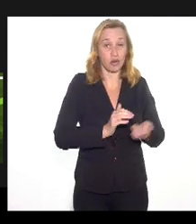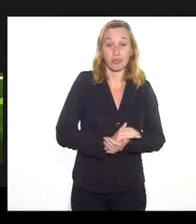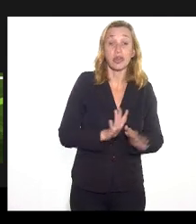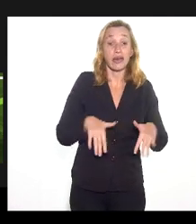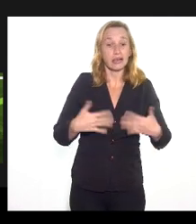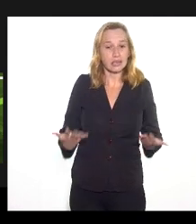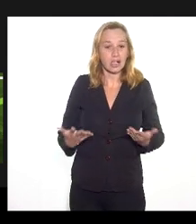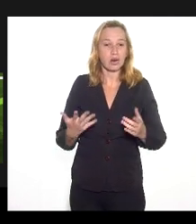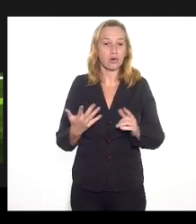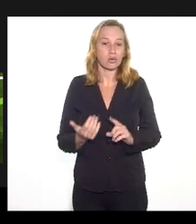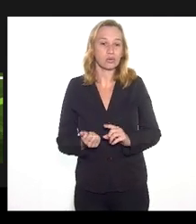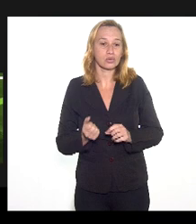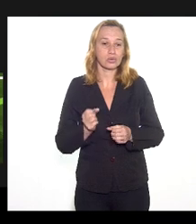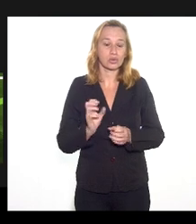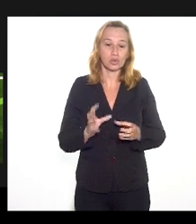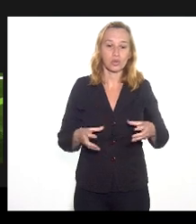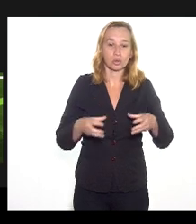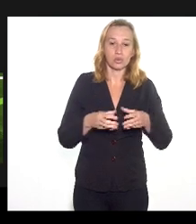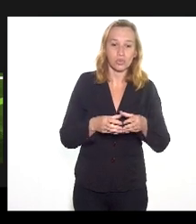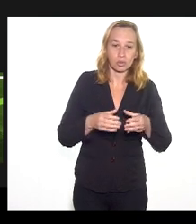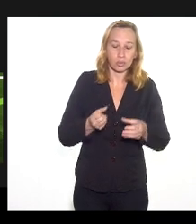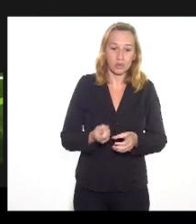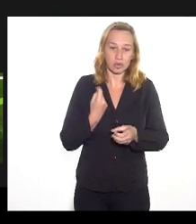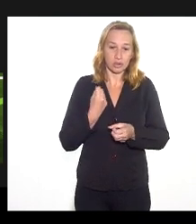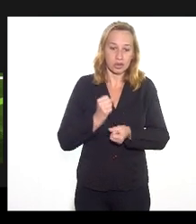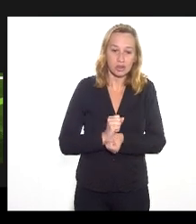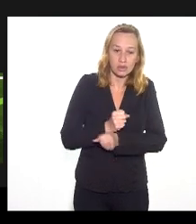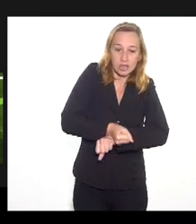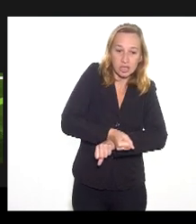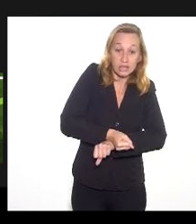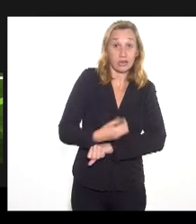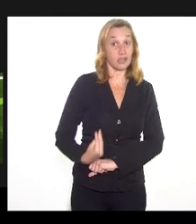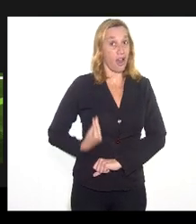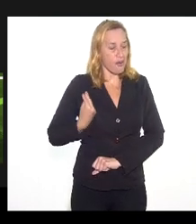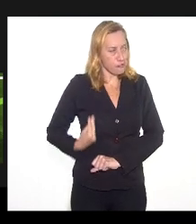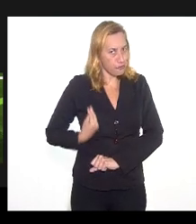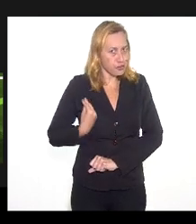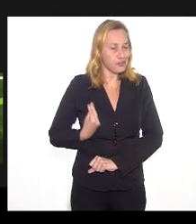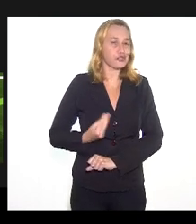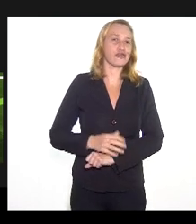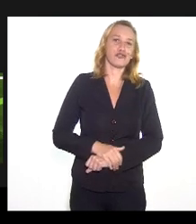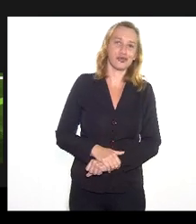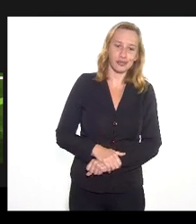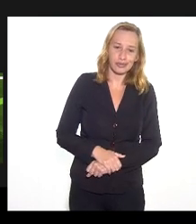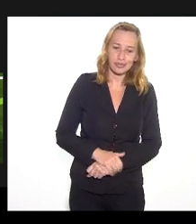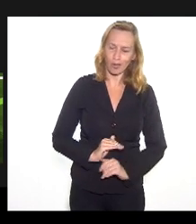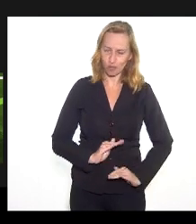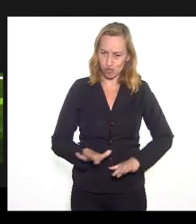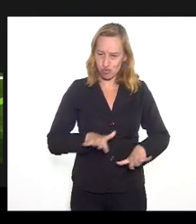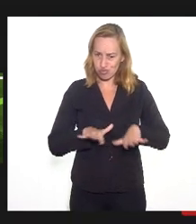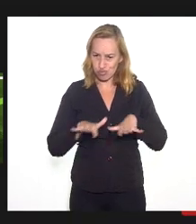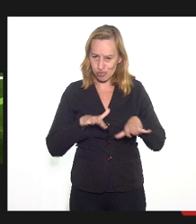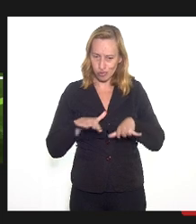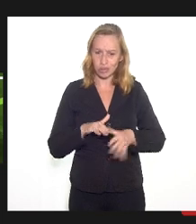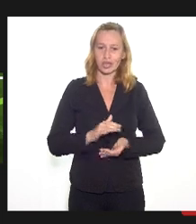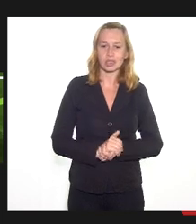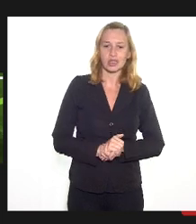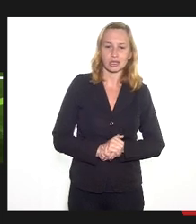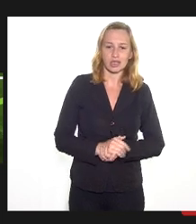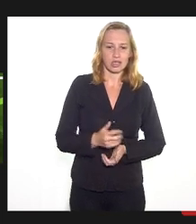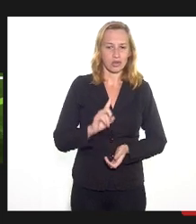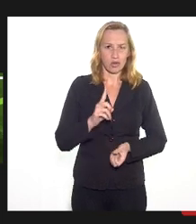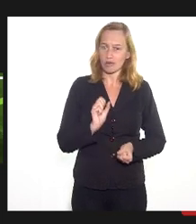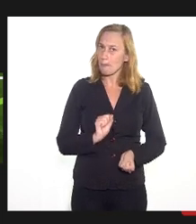então o quilombo está vivo, né? O quilombo está se movimentando. A gente não está